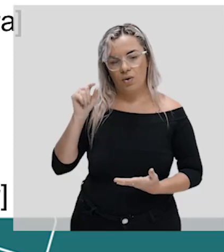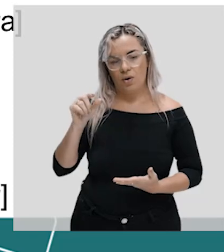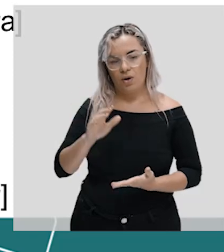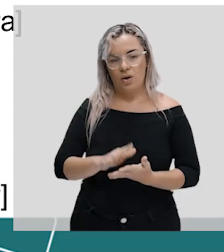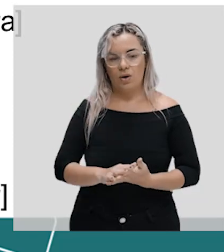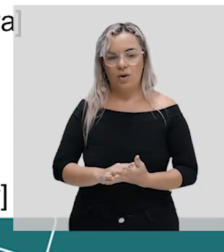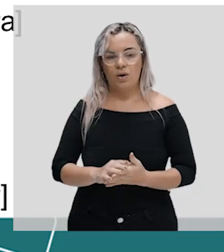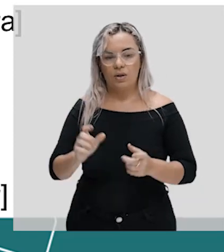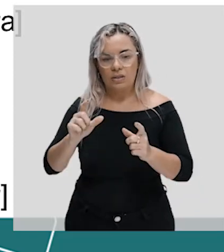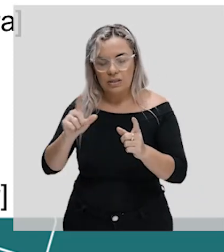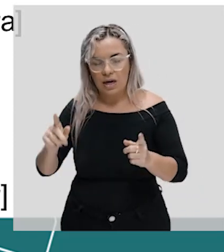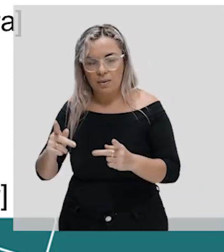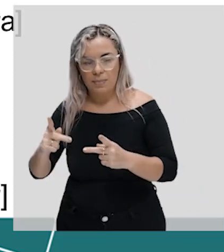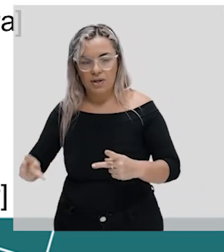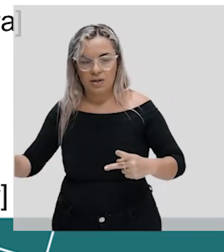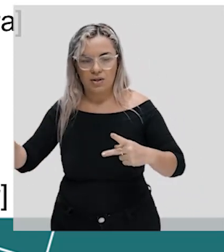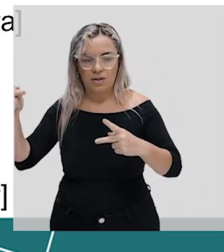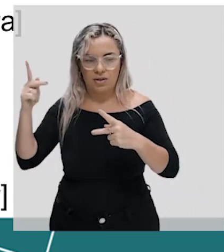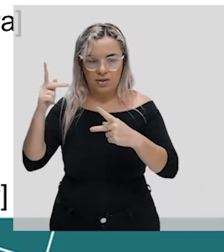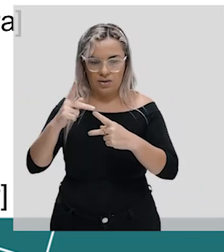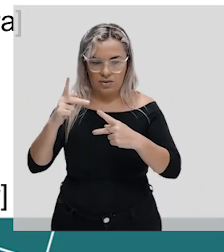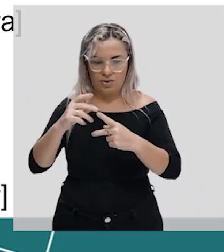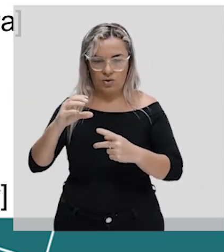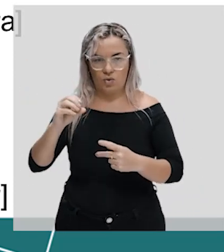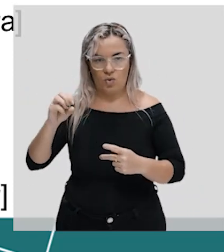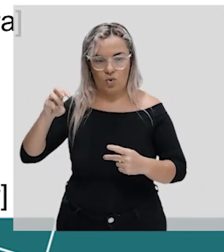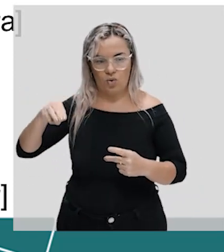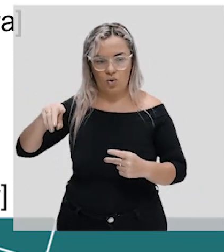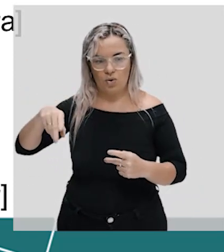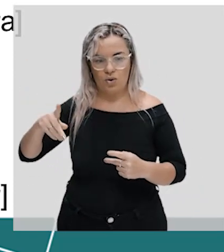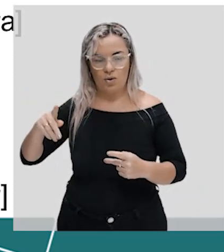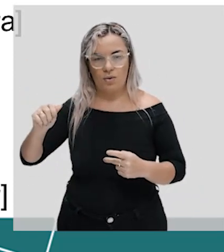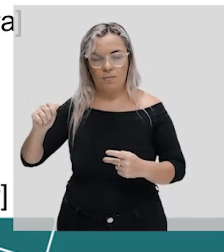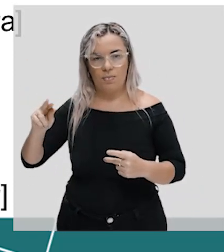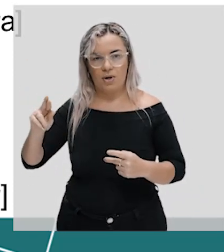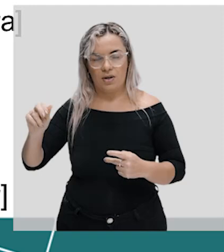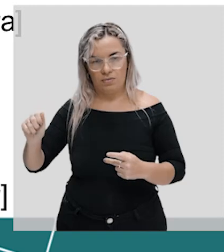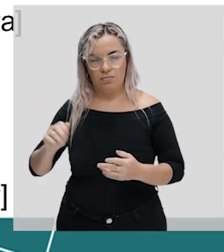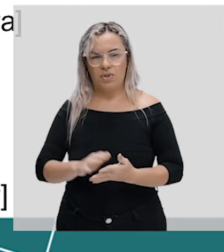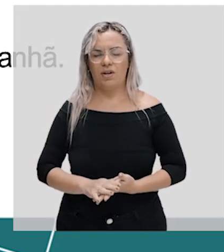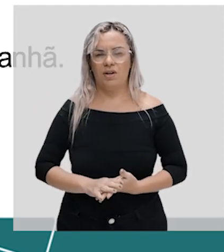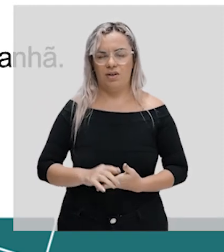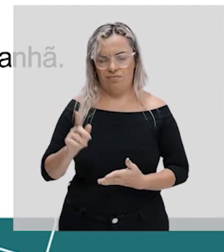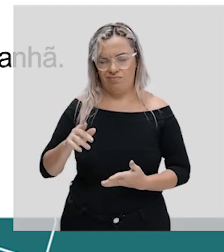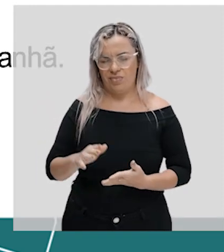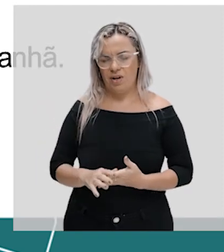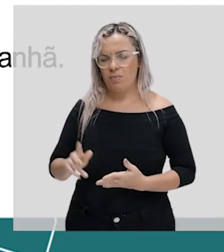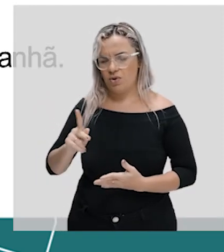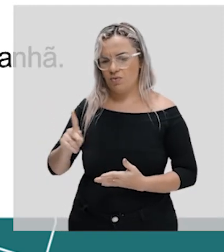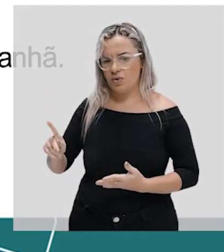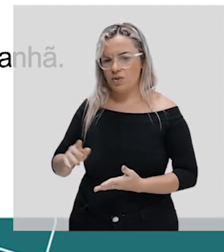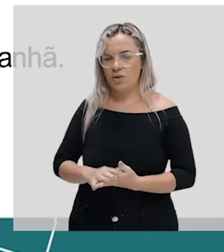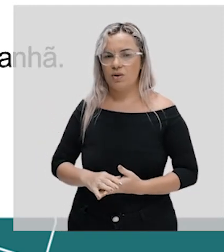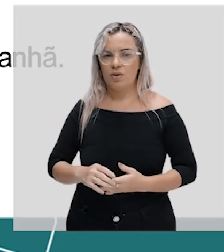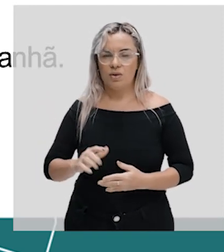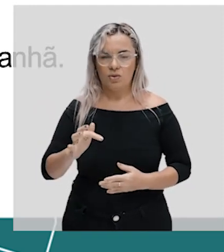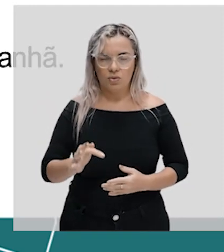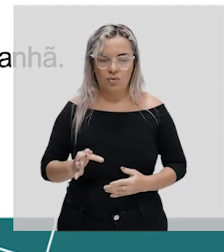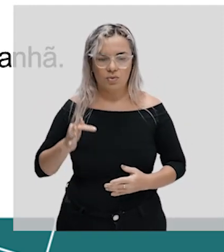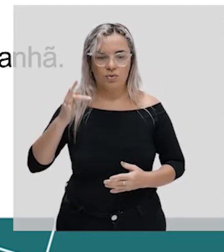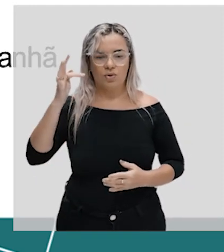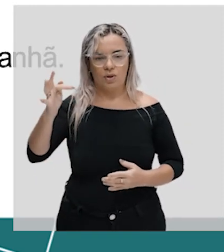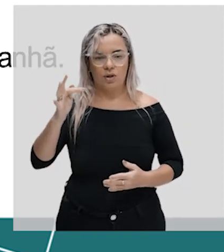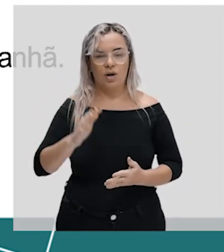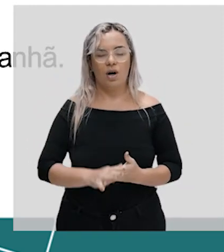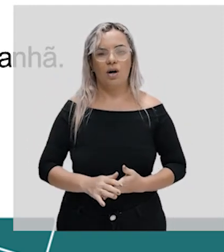cruel para ou para com, falho de, falho em, eu prometo trazer algumas dessas situações numa outra